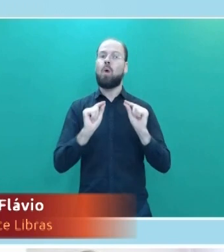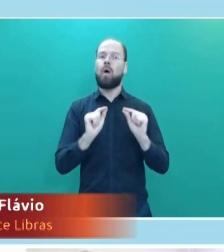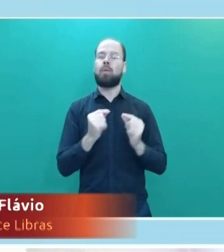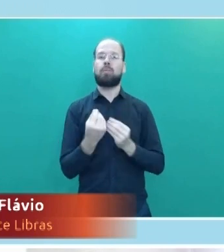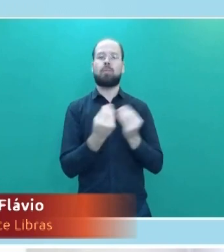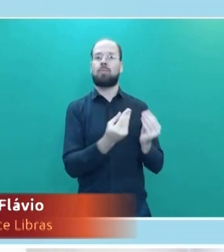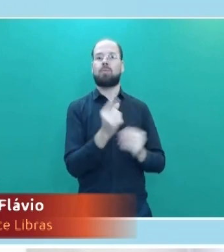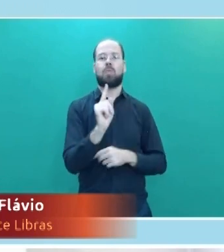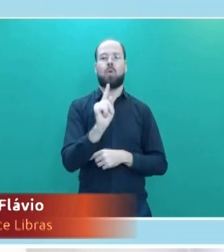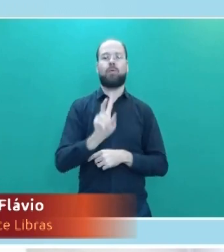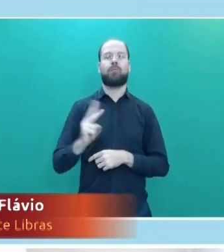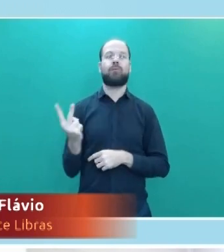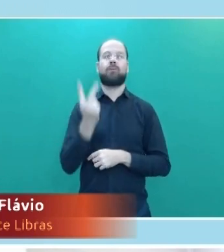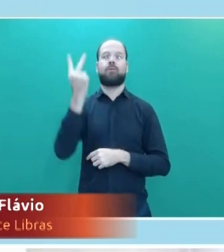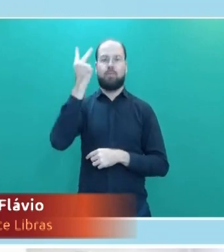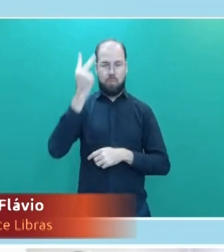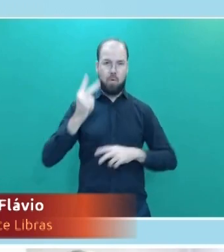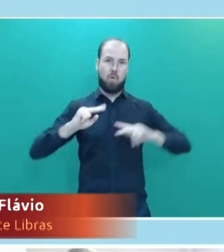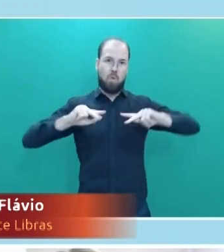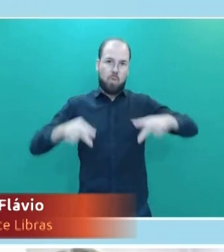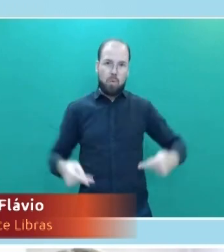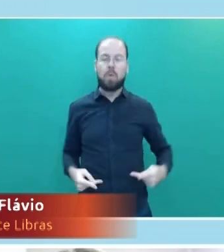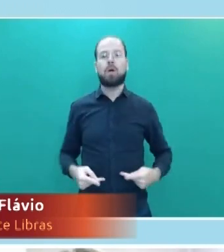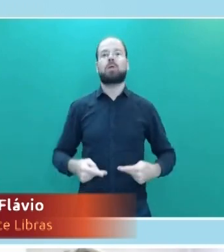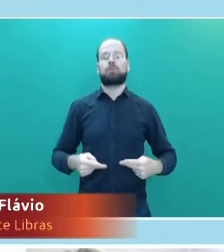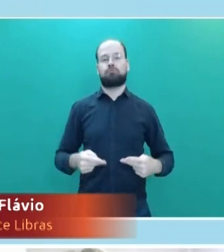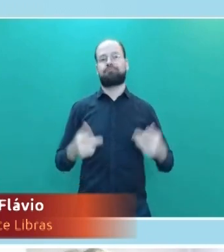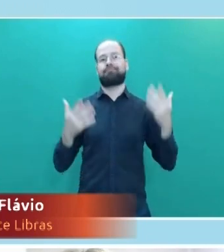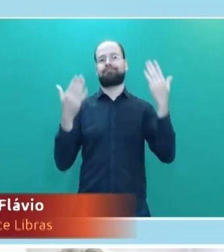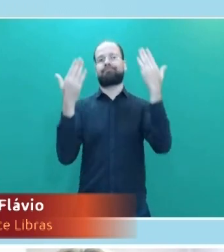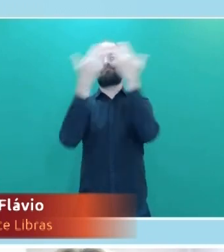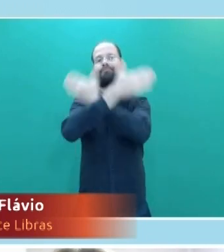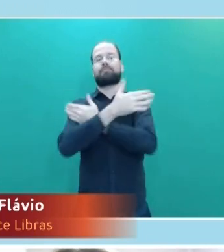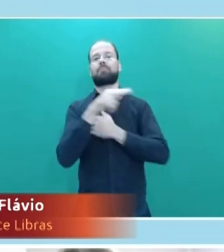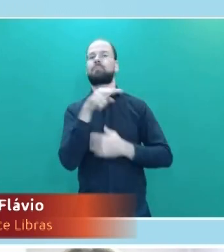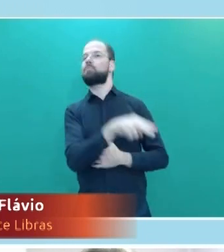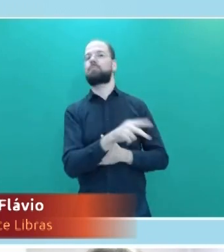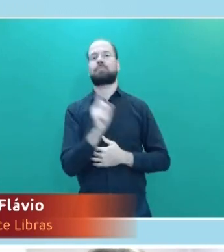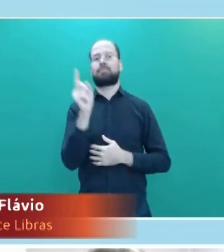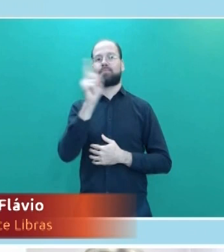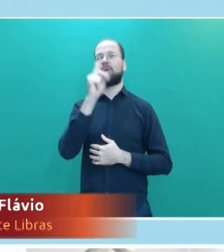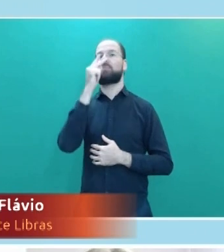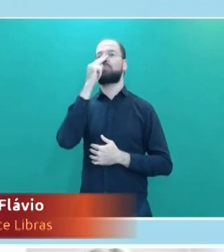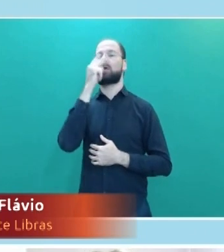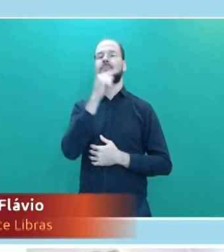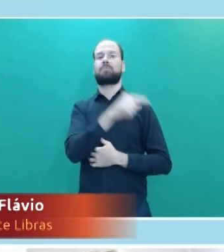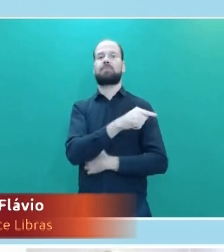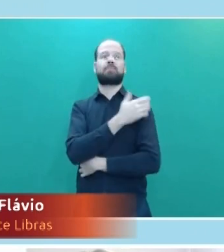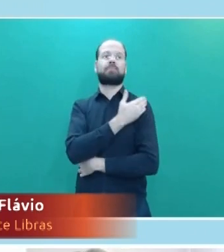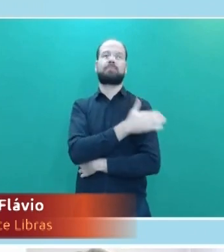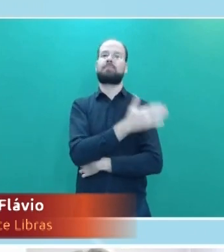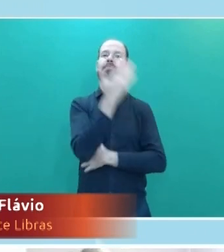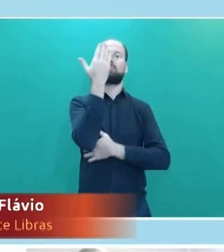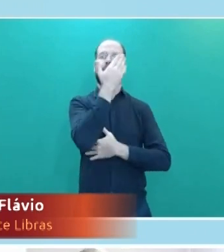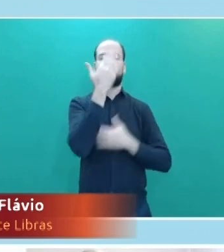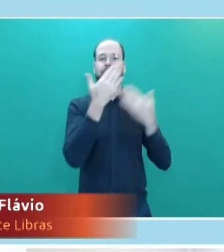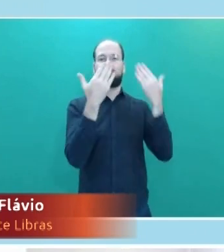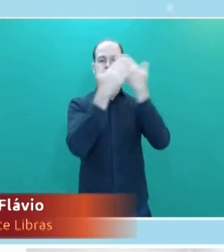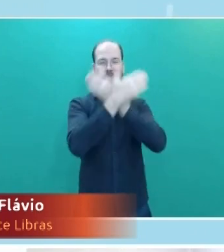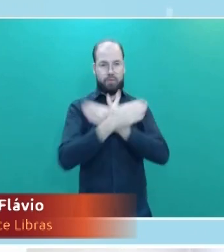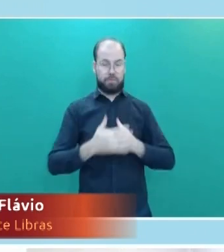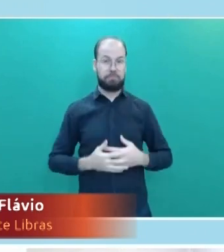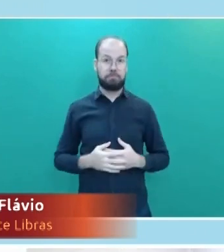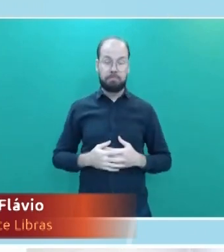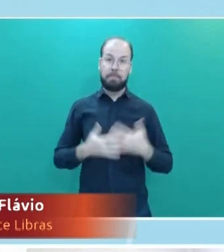também fica invisível para os olhos do mundo. É como se a pessoa não existisse. E o interessante é que